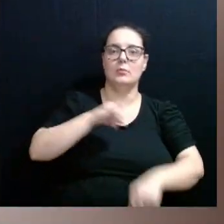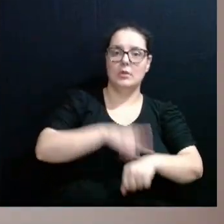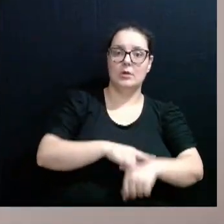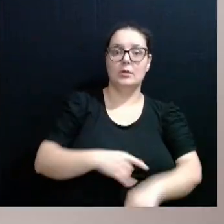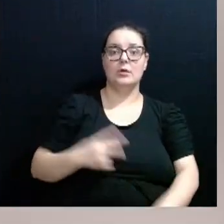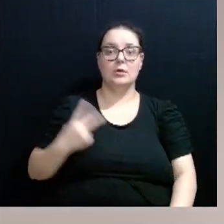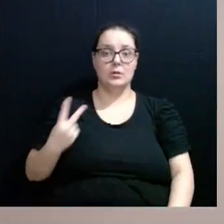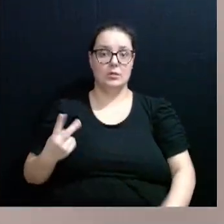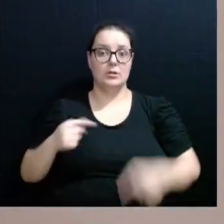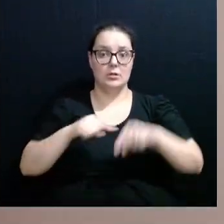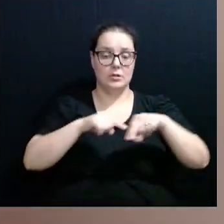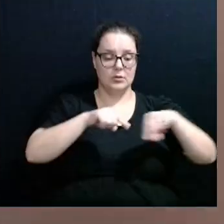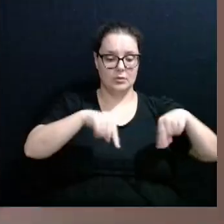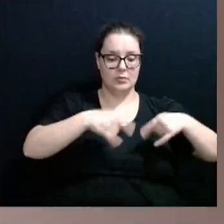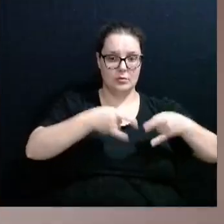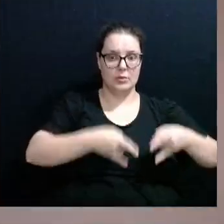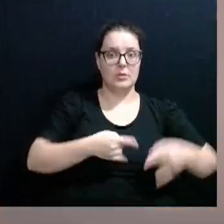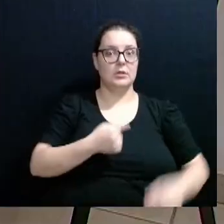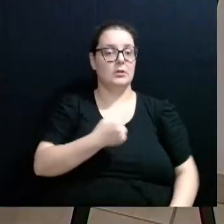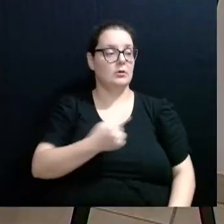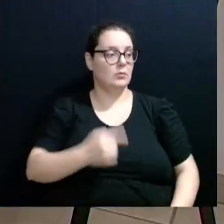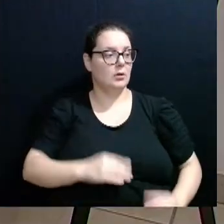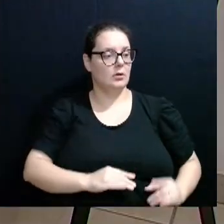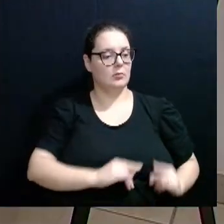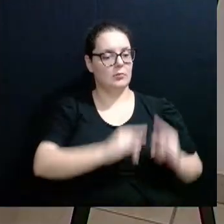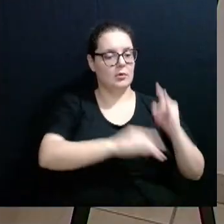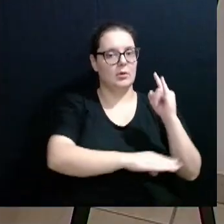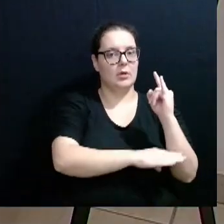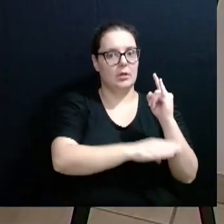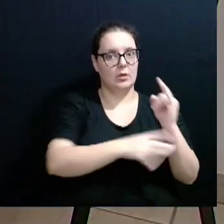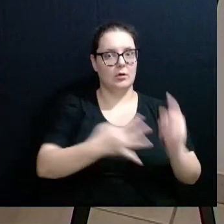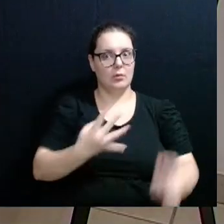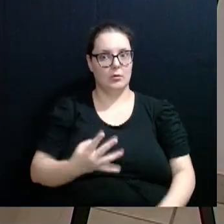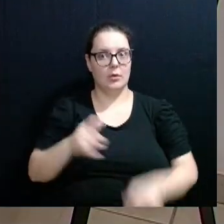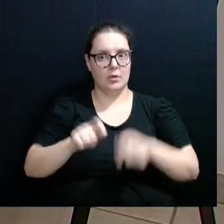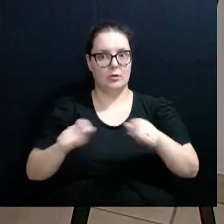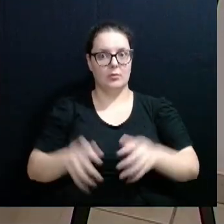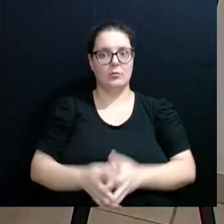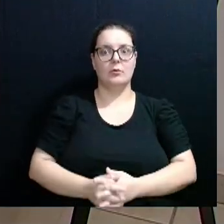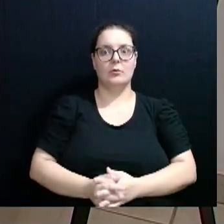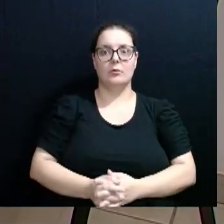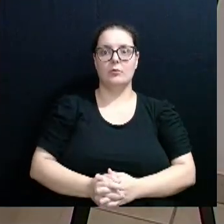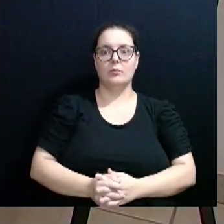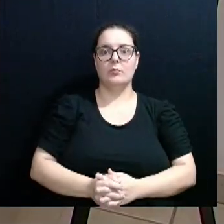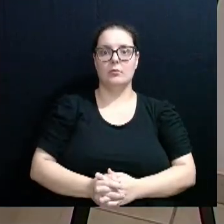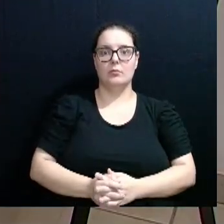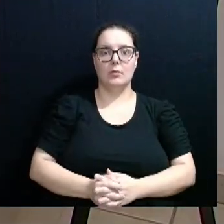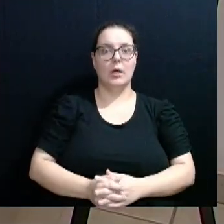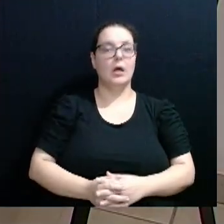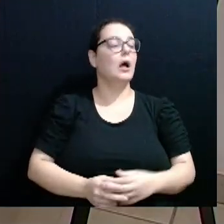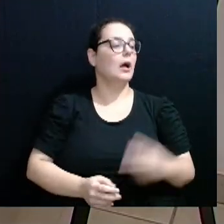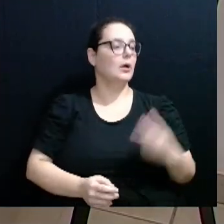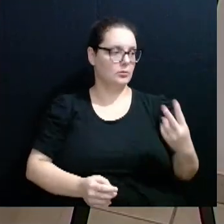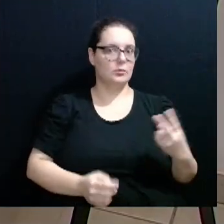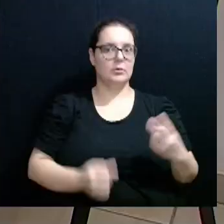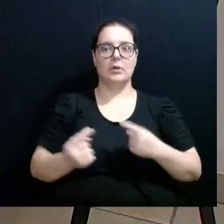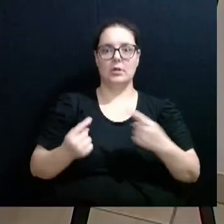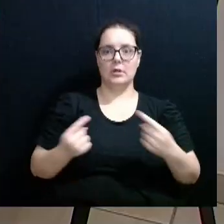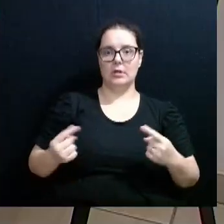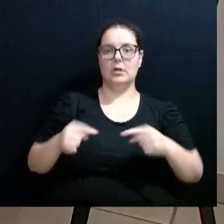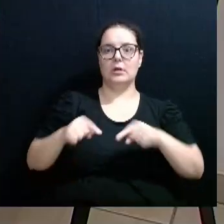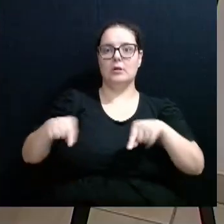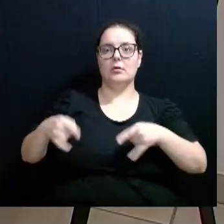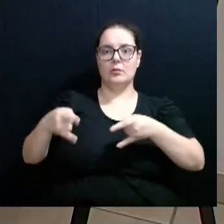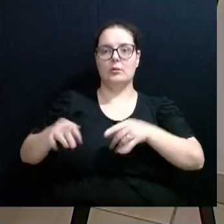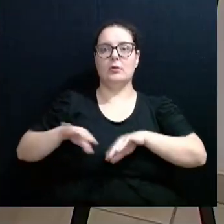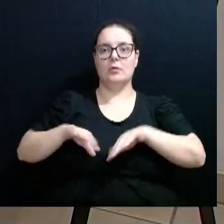cada apartamento vai ter o quê? 4 pessoas? Não, só 2. 2. Cada um vai ter o seu quarto separado. Porque esse é um